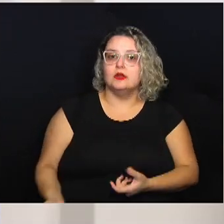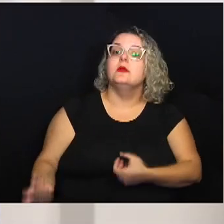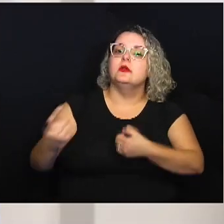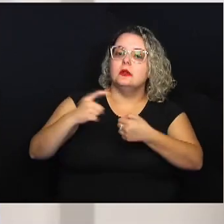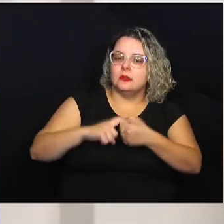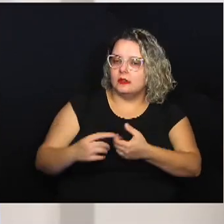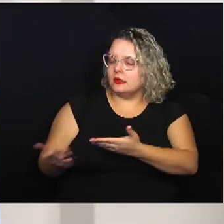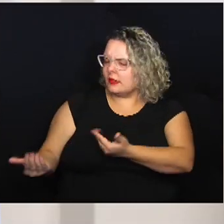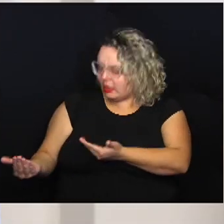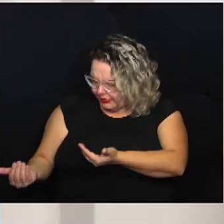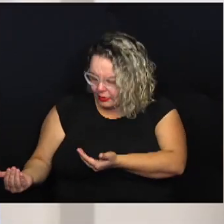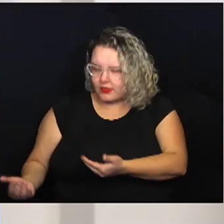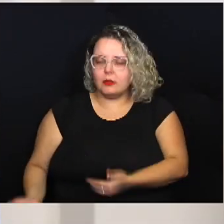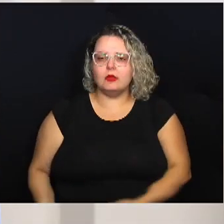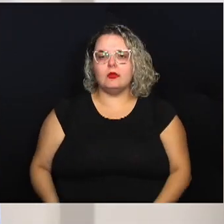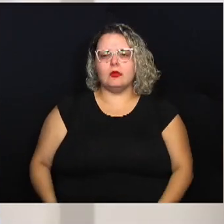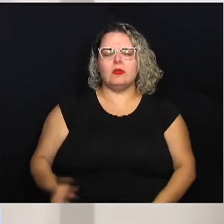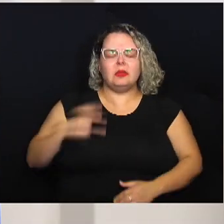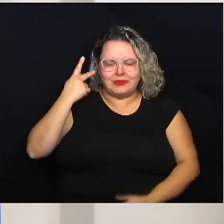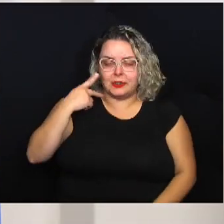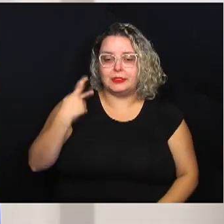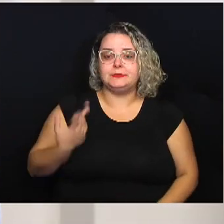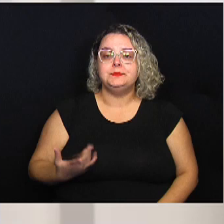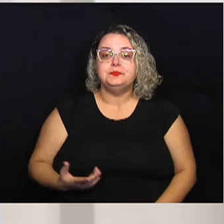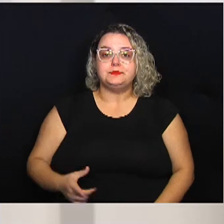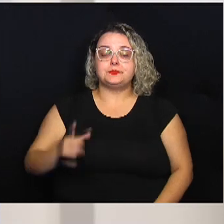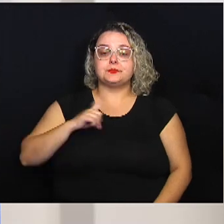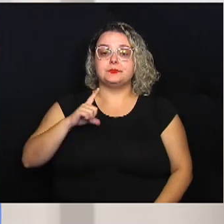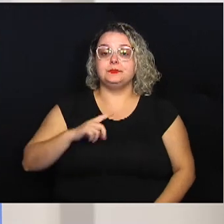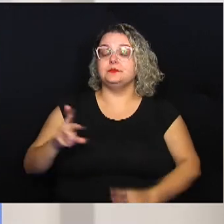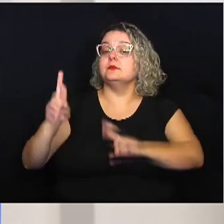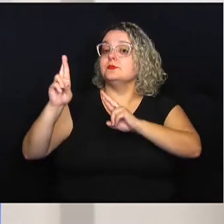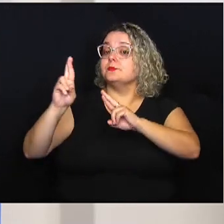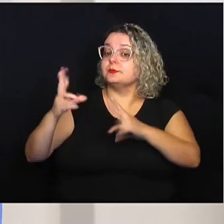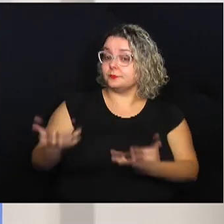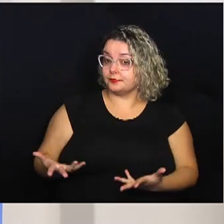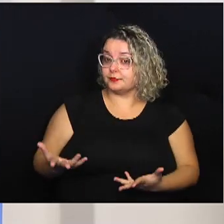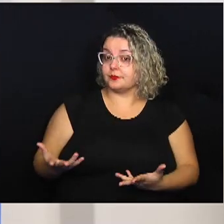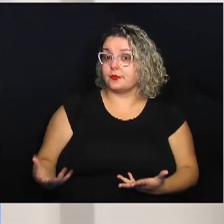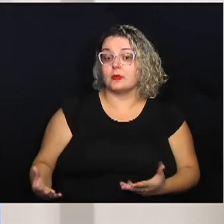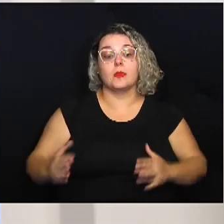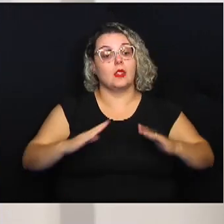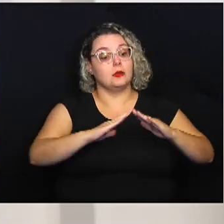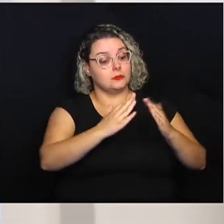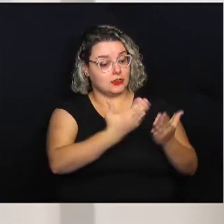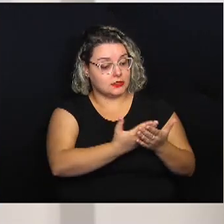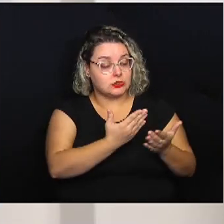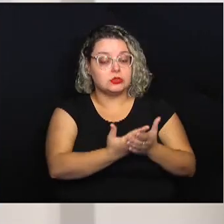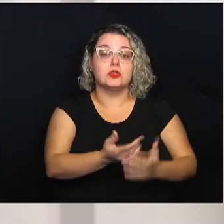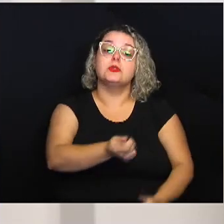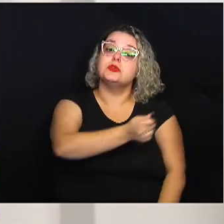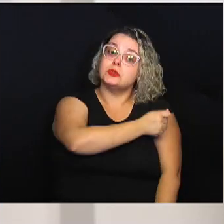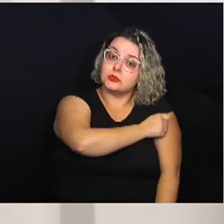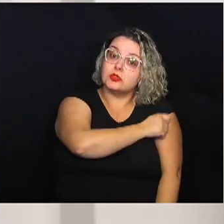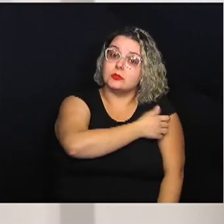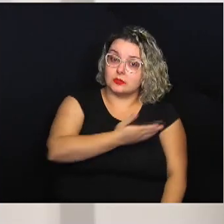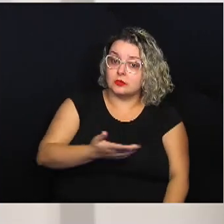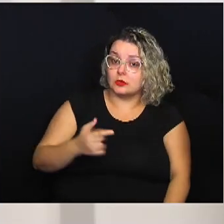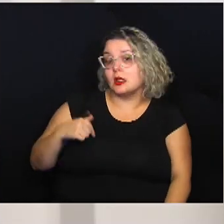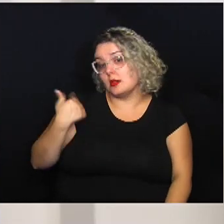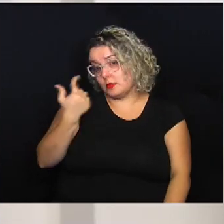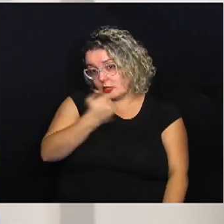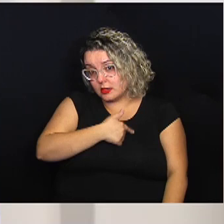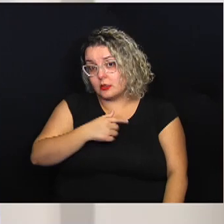é algo que havia uma grande expectativa por parte das escolas, por parte dos estudantes e por parte da